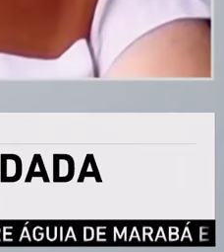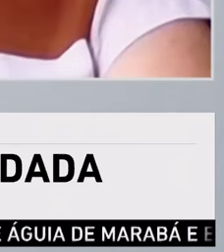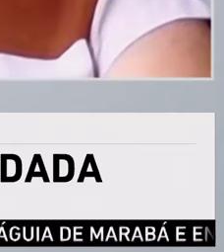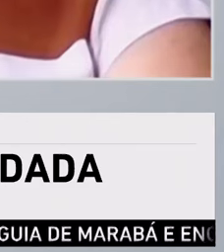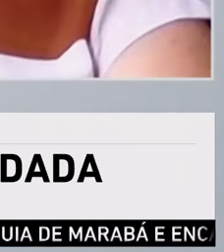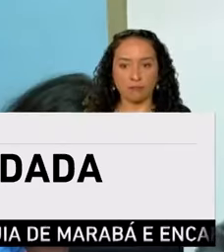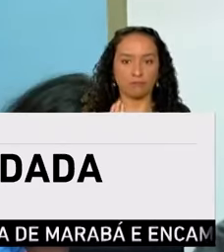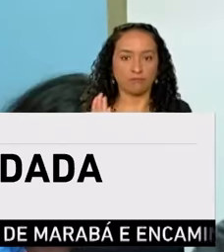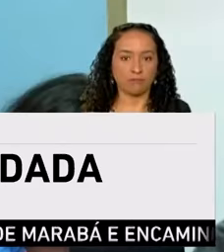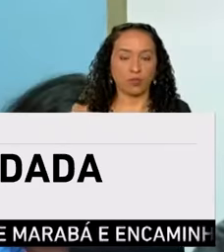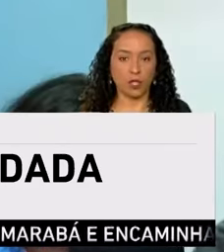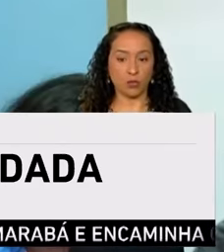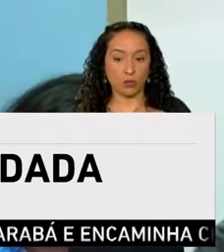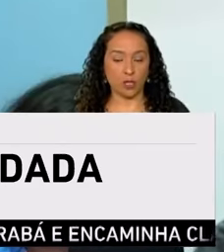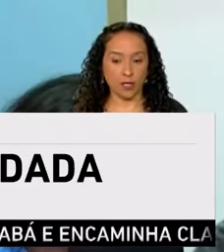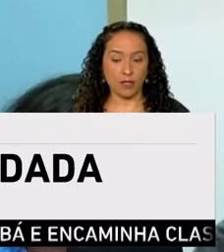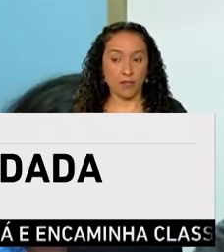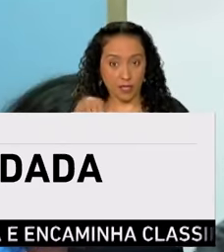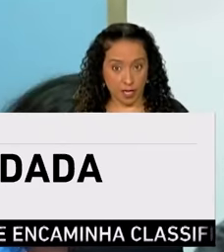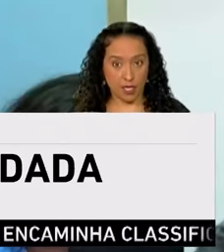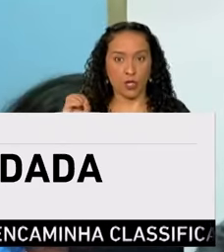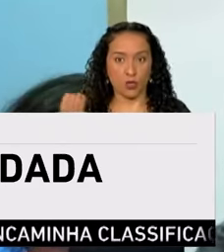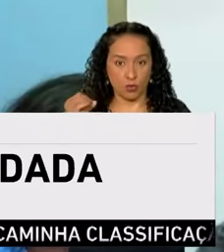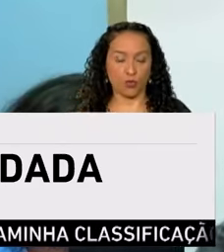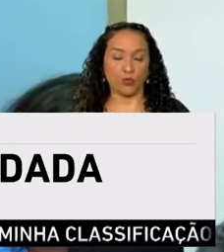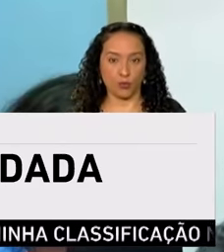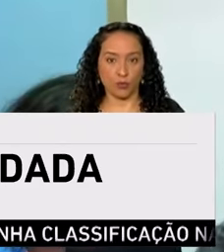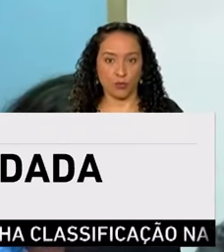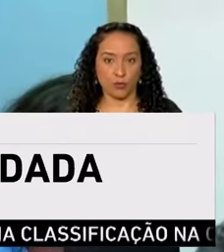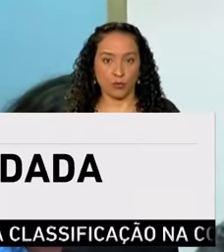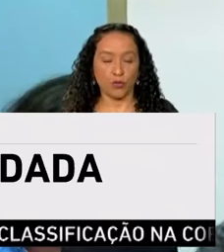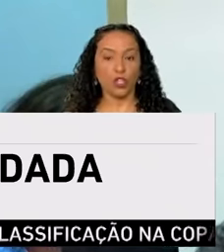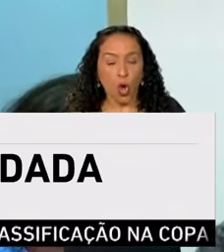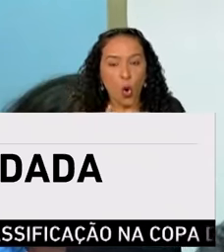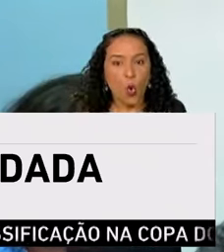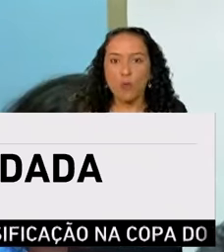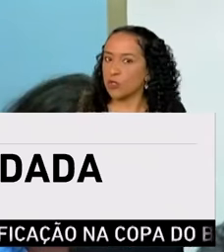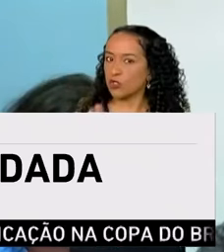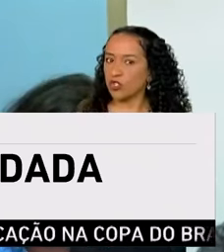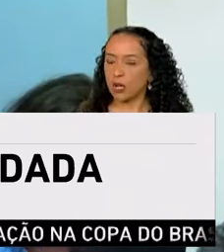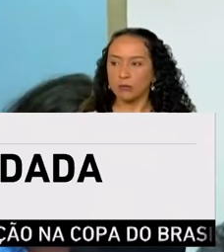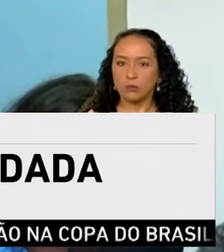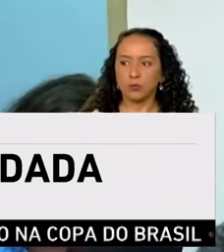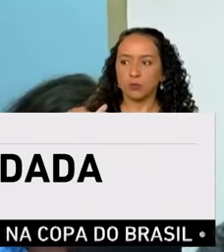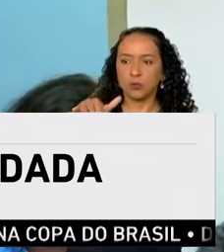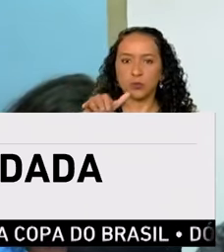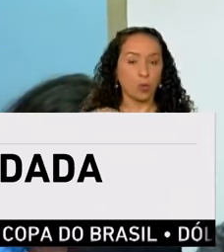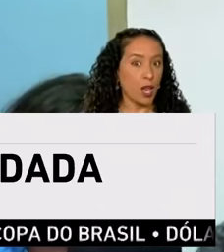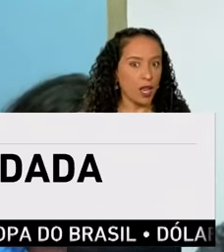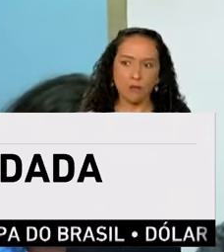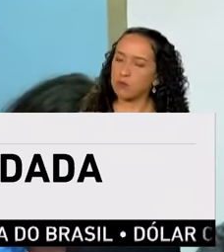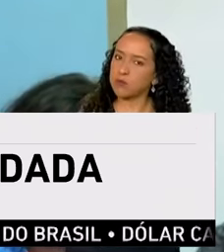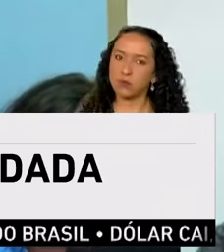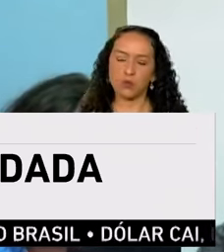com o comandante da Operação Taquari falando nesse momento. Peço a gentileza da senhora aguardar um Missão momento para a superior. gente ouvir o As aeronaves comandante. estavam disponíveis